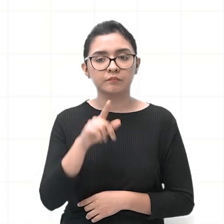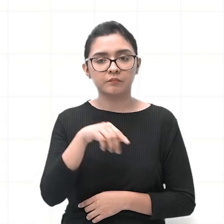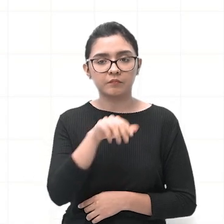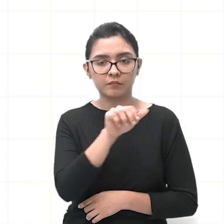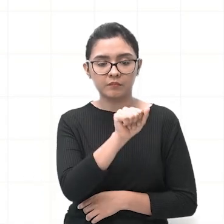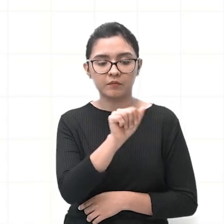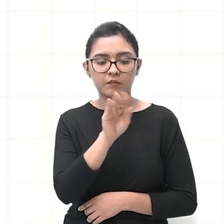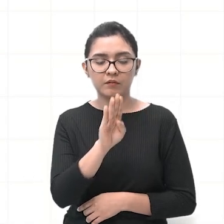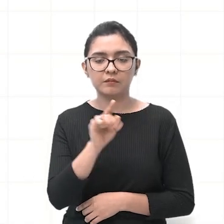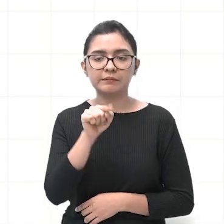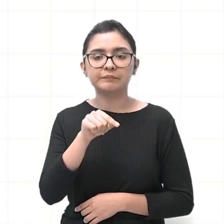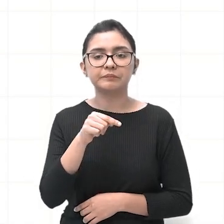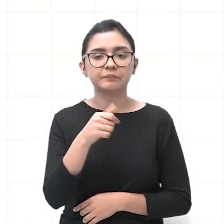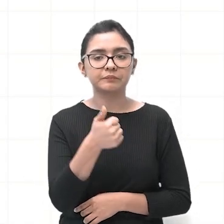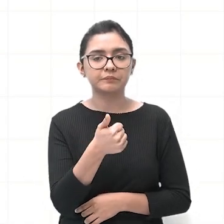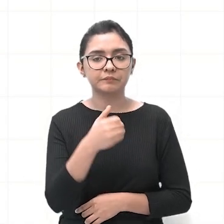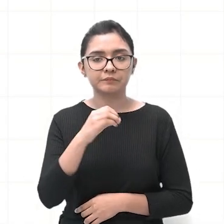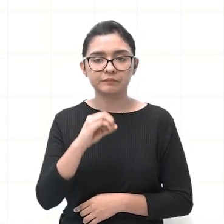10 centímetros. Ó.